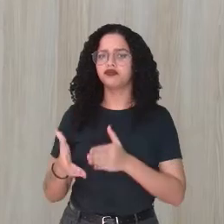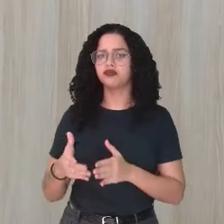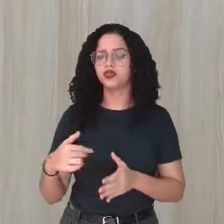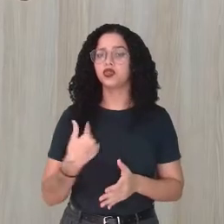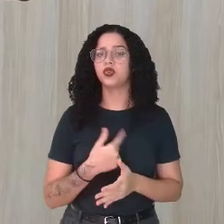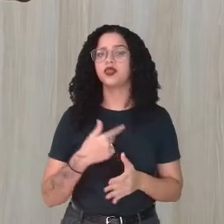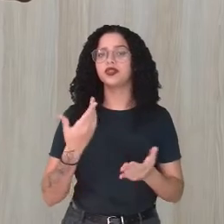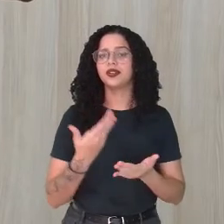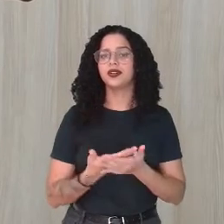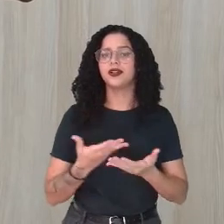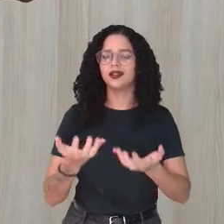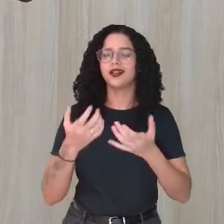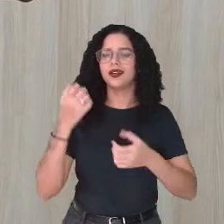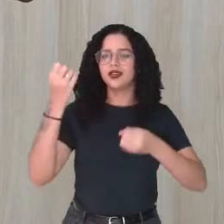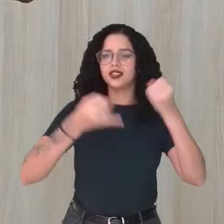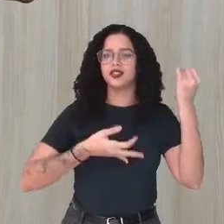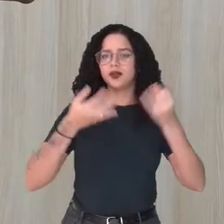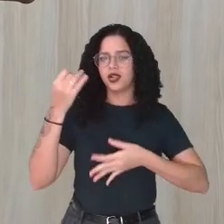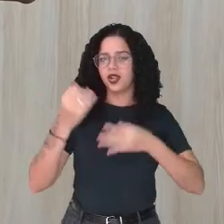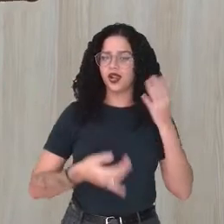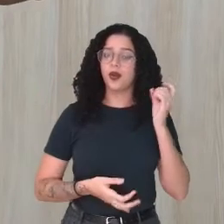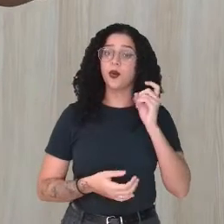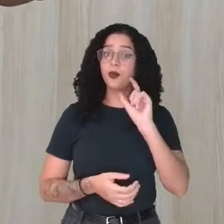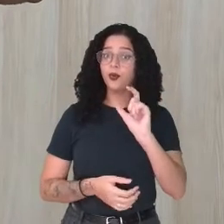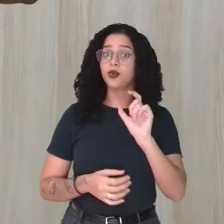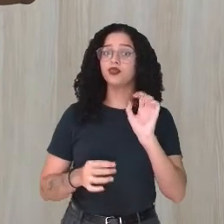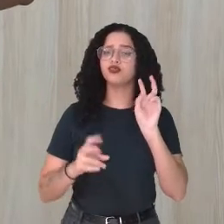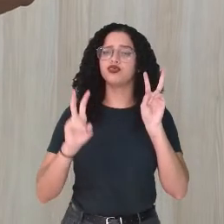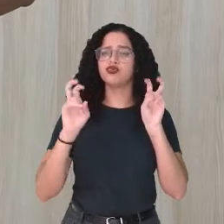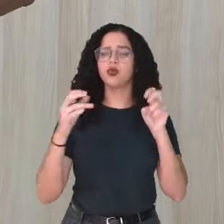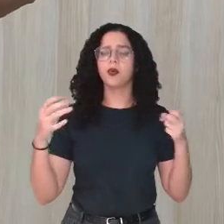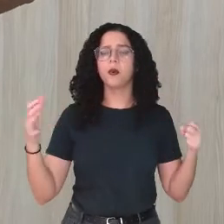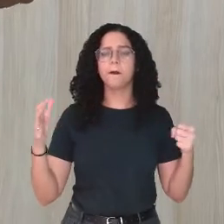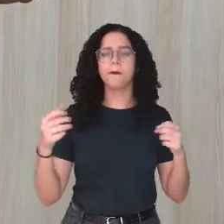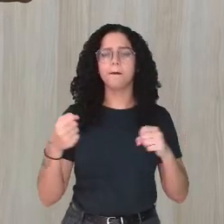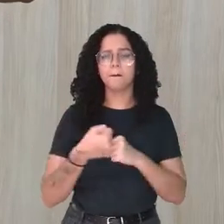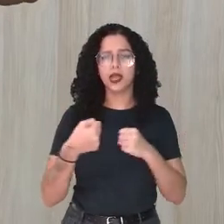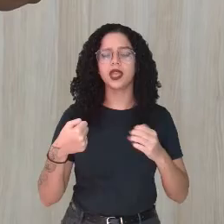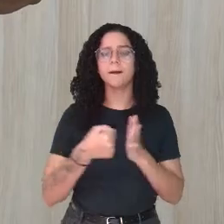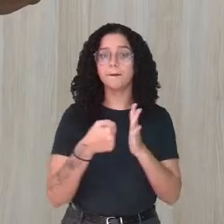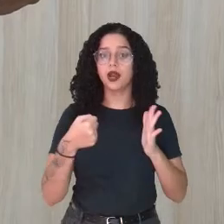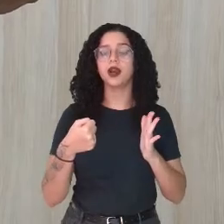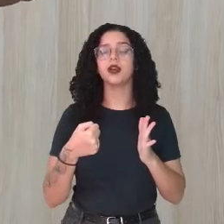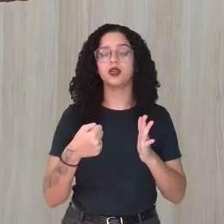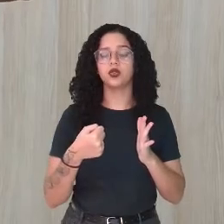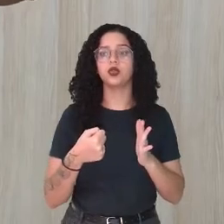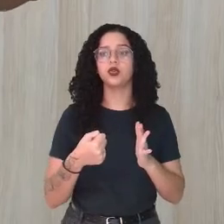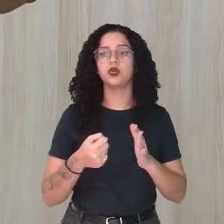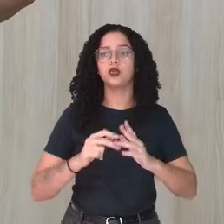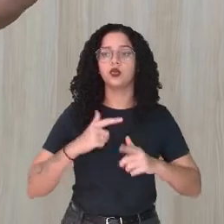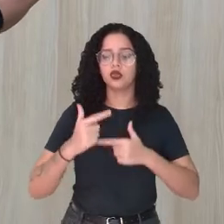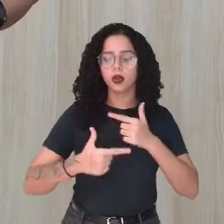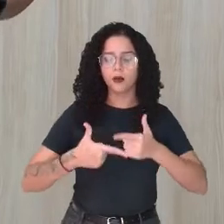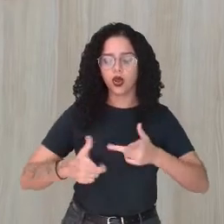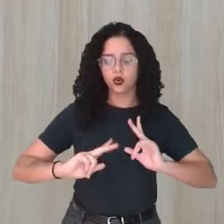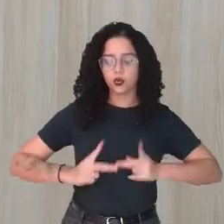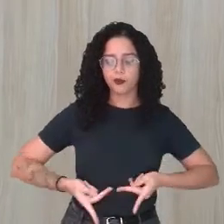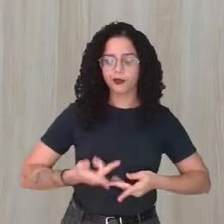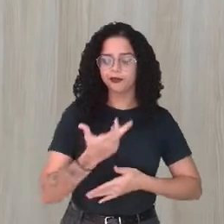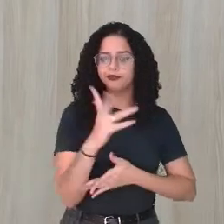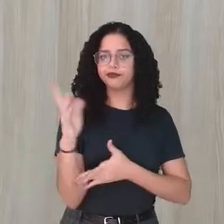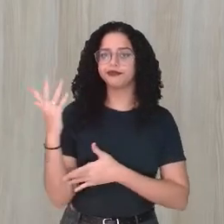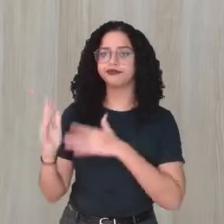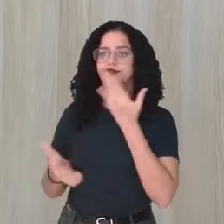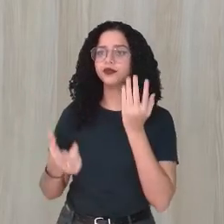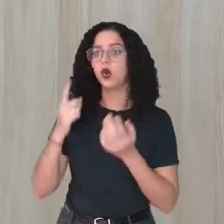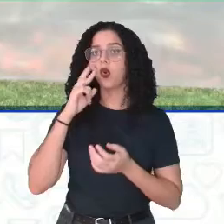gente explicar um pouquinho sobre os impactos desse trabalho, né, do ser humano no meio ambiente. Aqui de